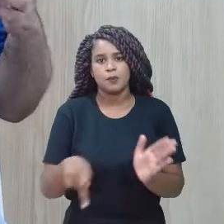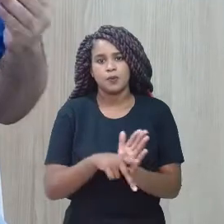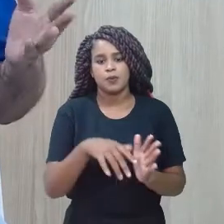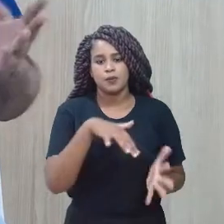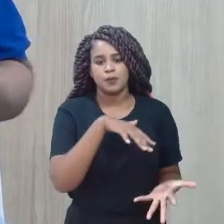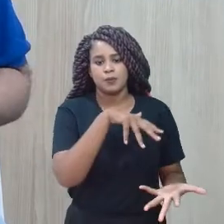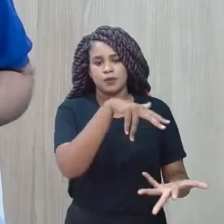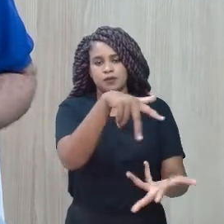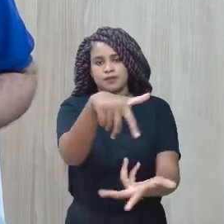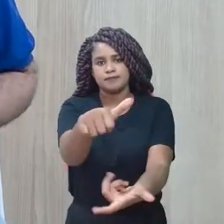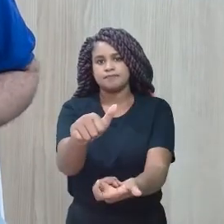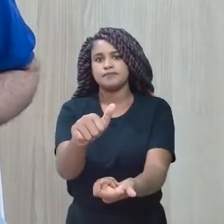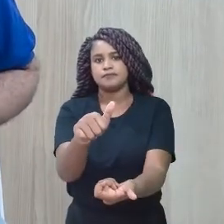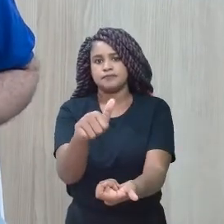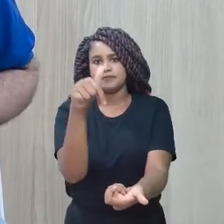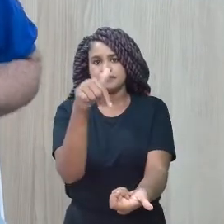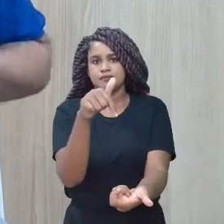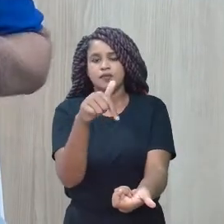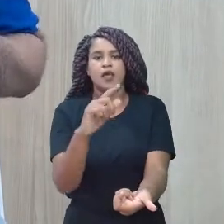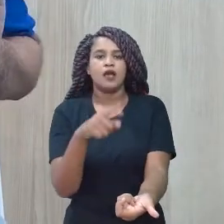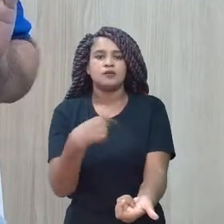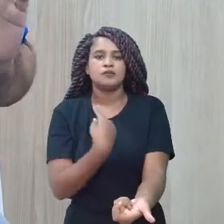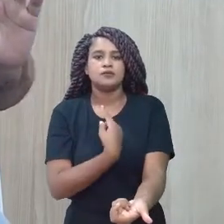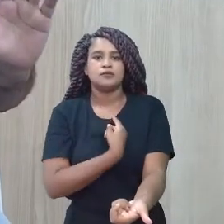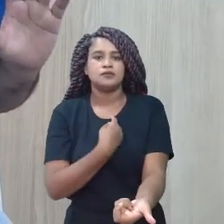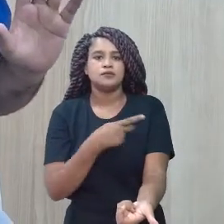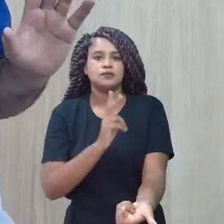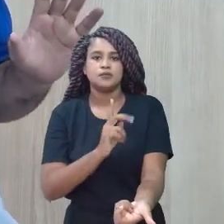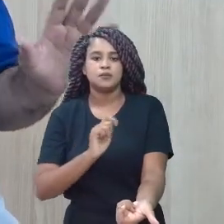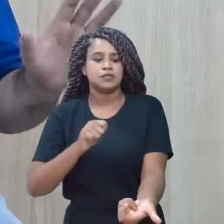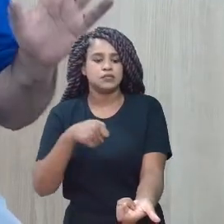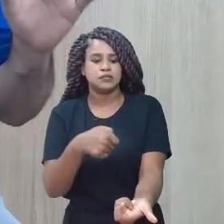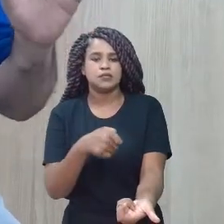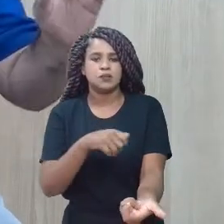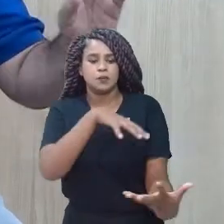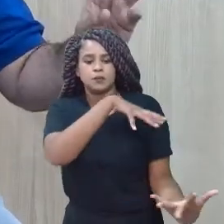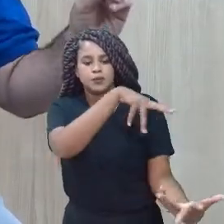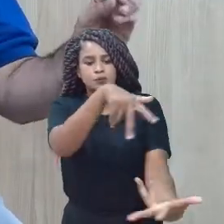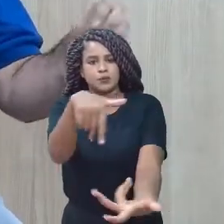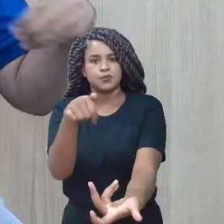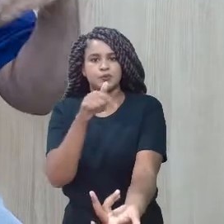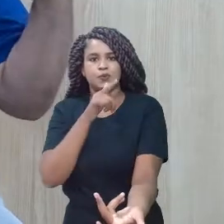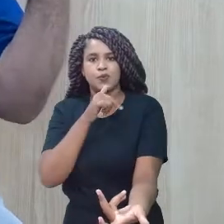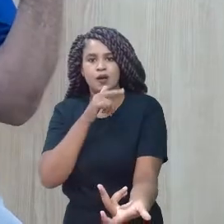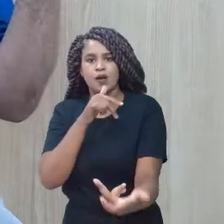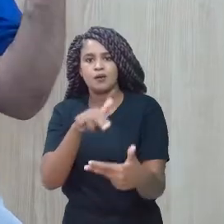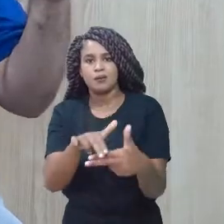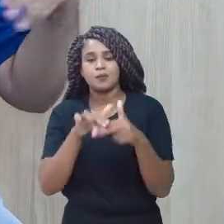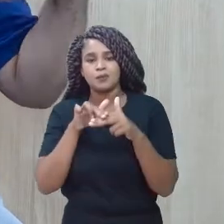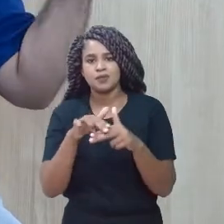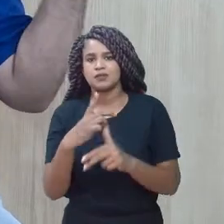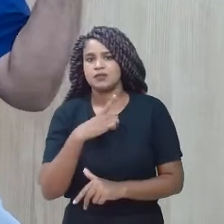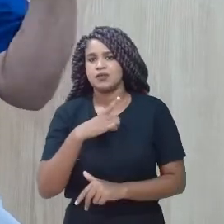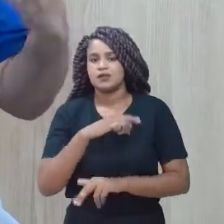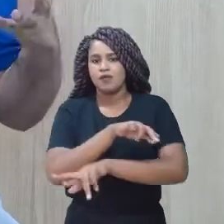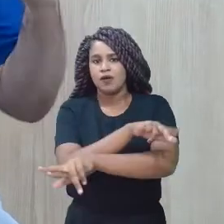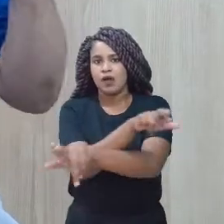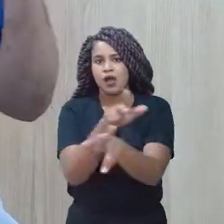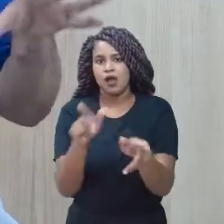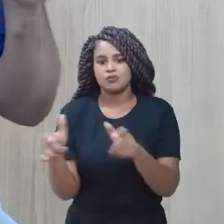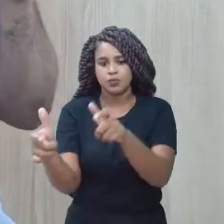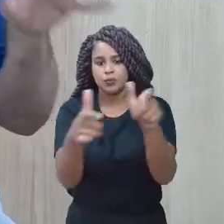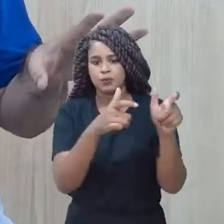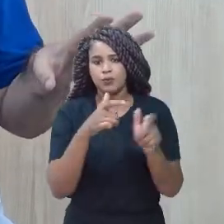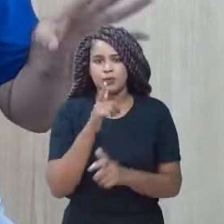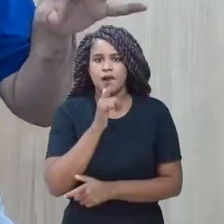que costumeiramente chamamos de planeta Água, devido à grande disponibilidade dos recursos hídricos que